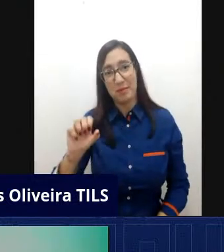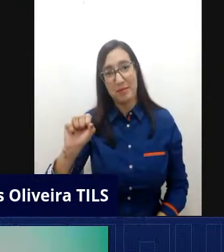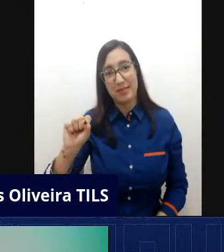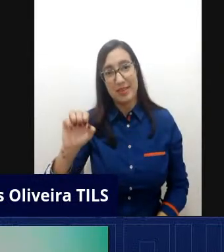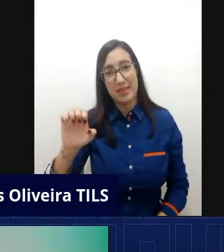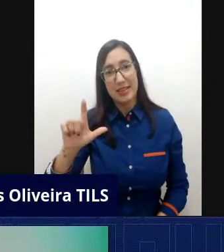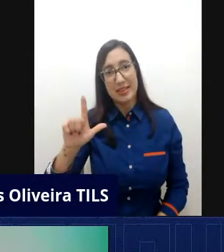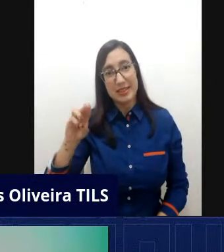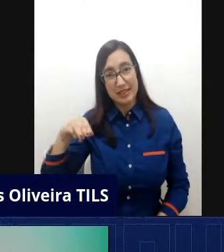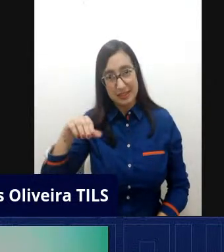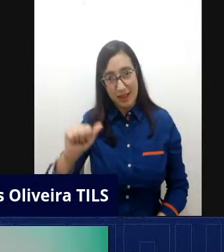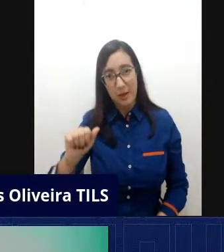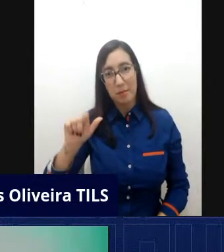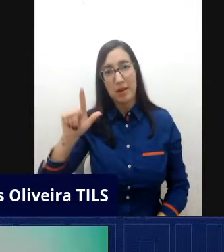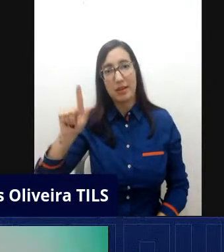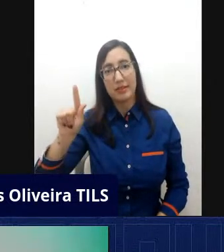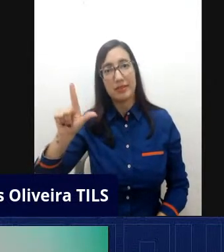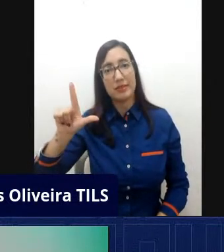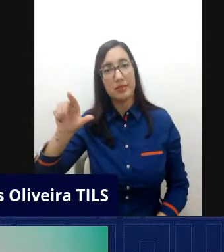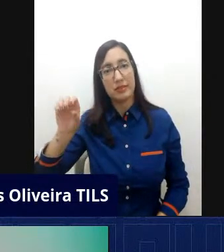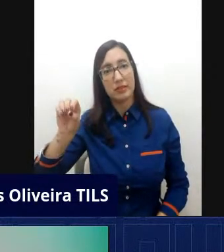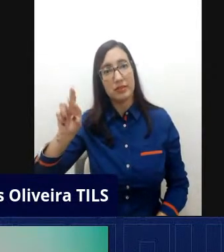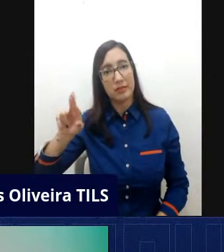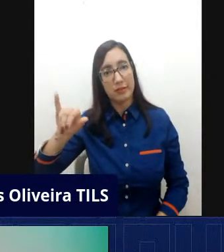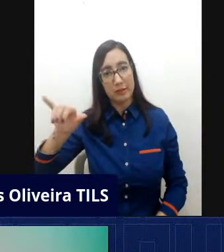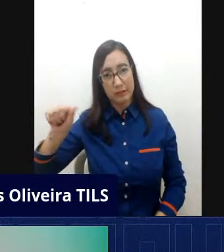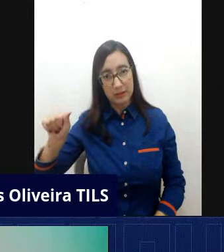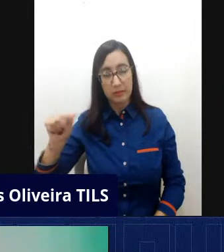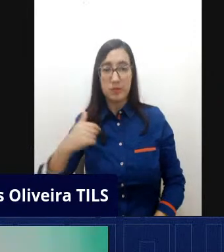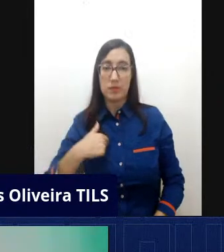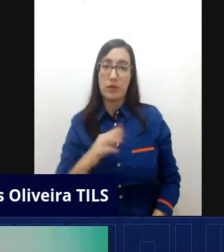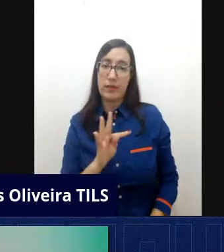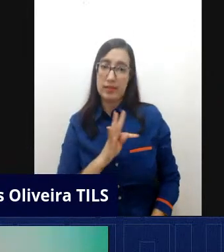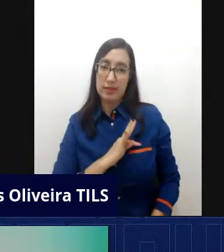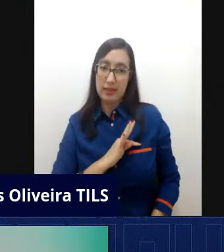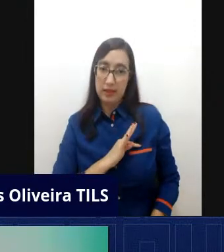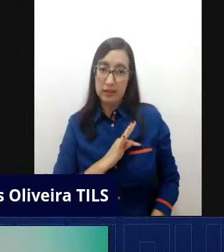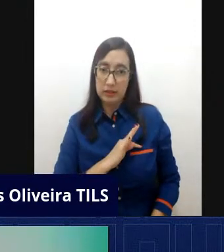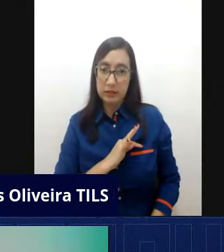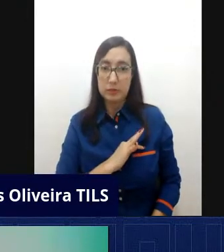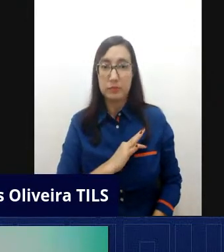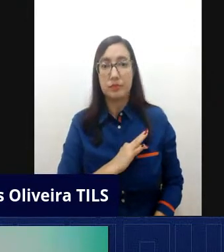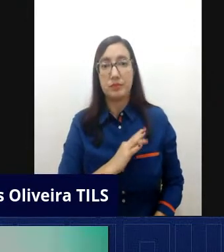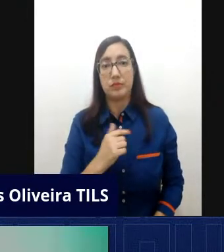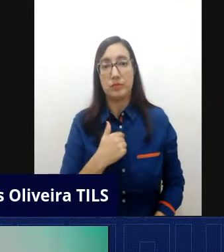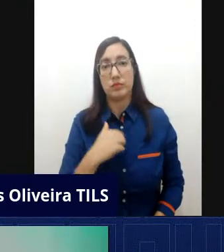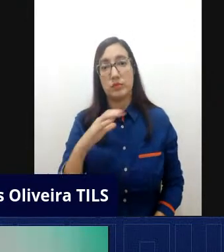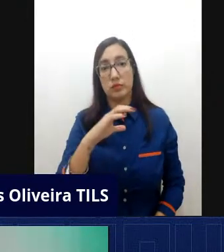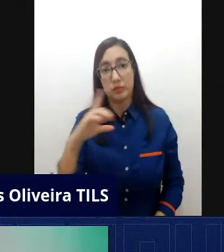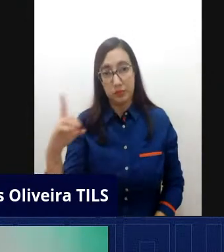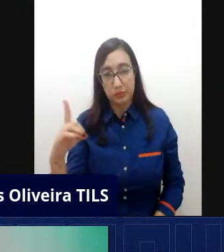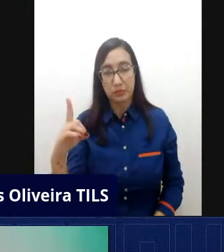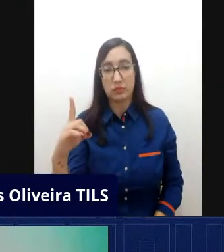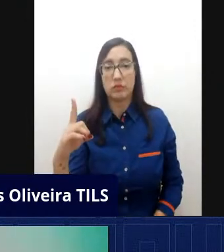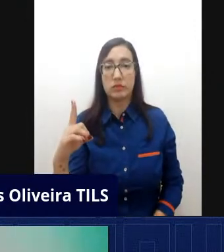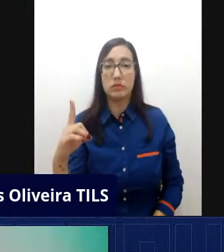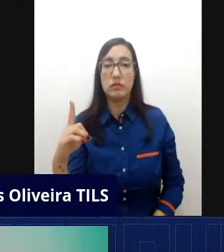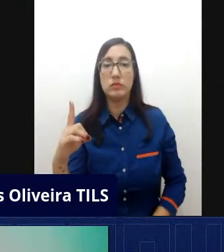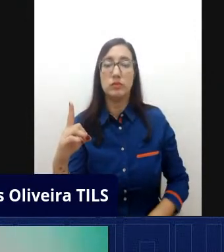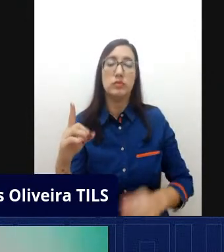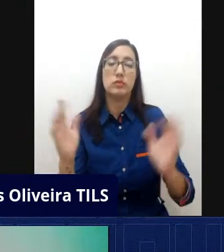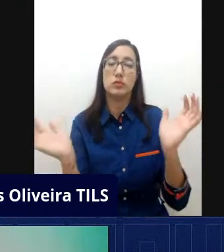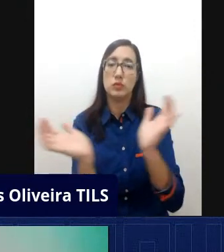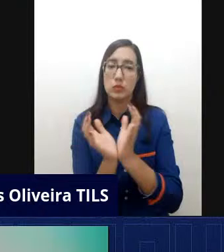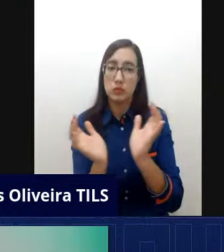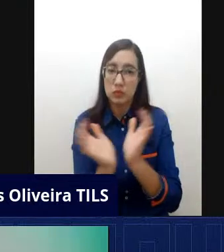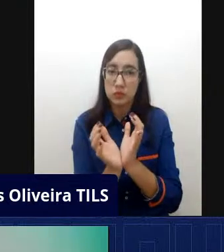técnica do MOC, eu coordeno o programa de gênero, geração e igualdade racial. Também eu integro o GT de Mulheres